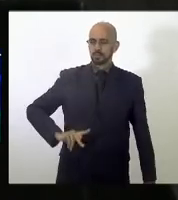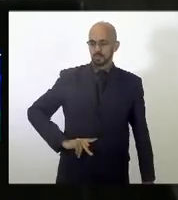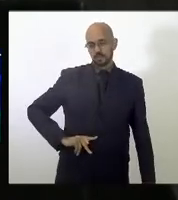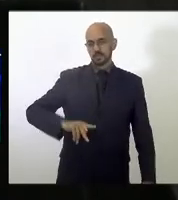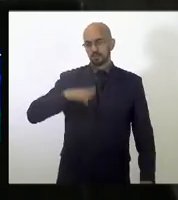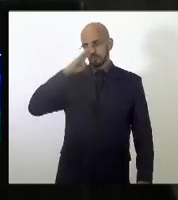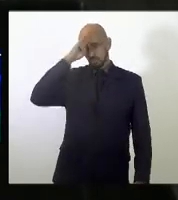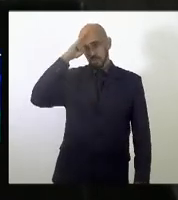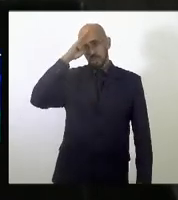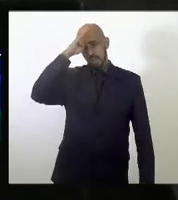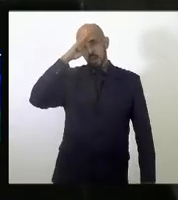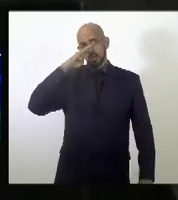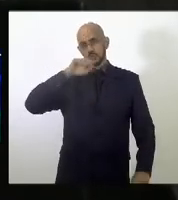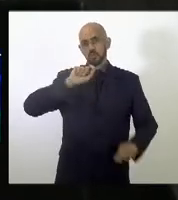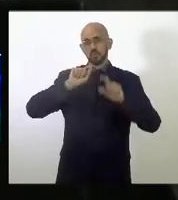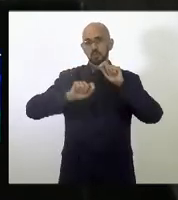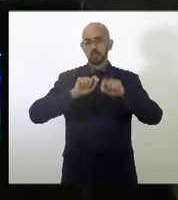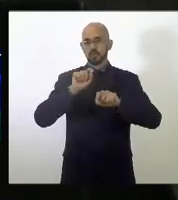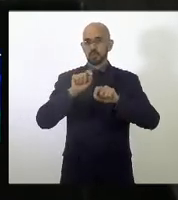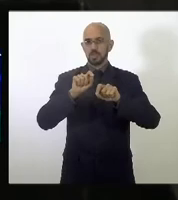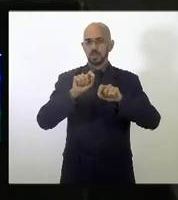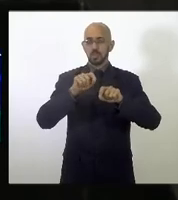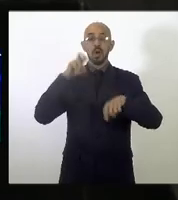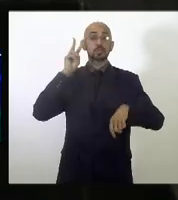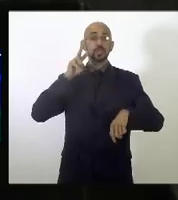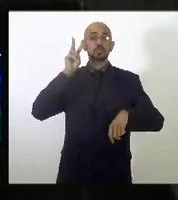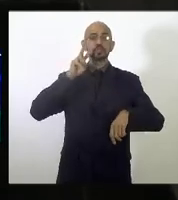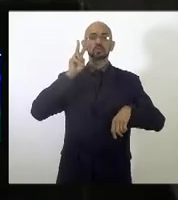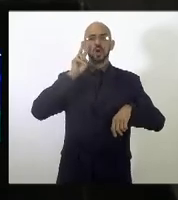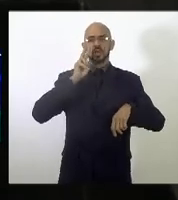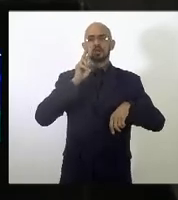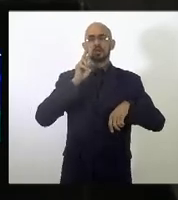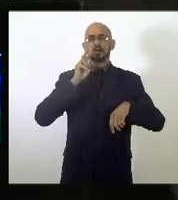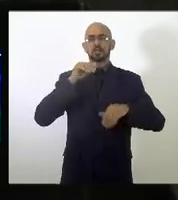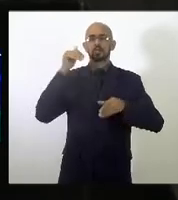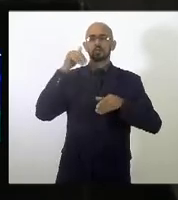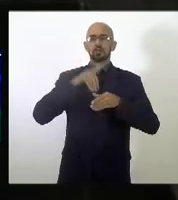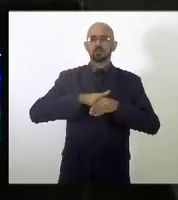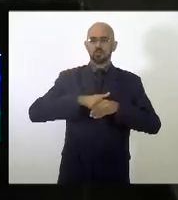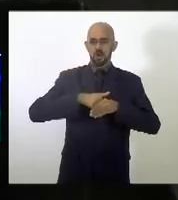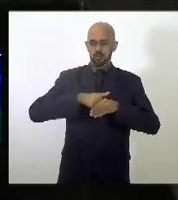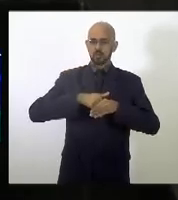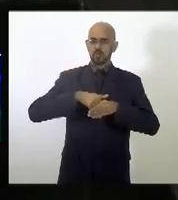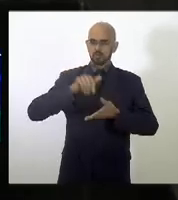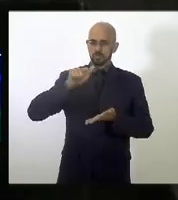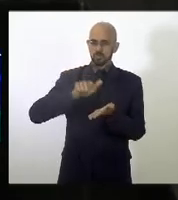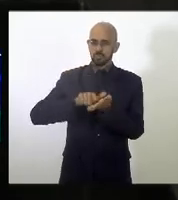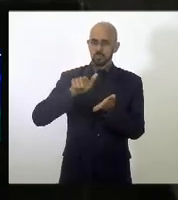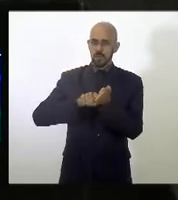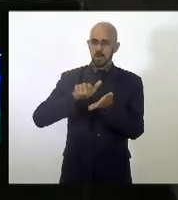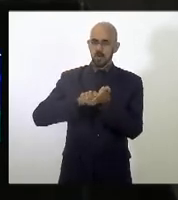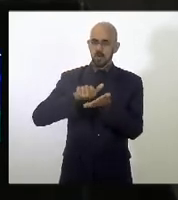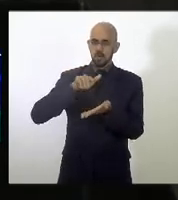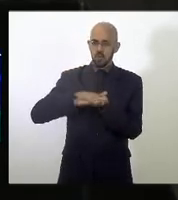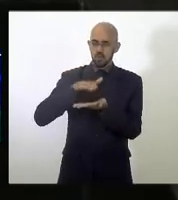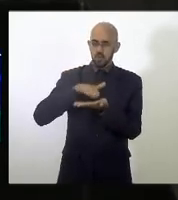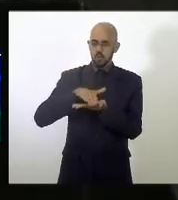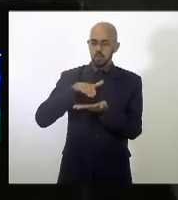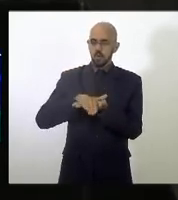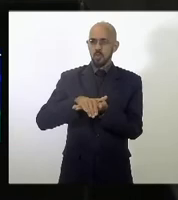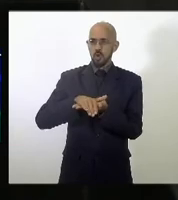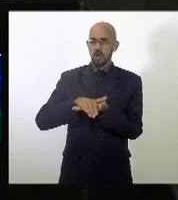Bolsonaro, com essa história do voto impresso, ele